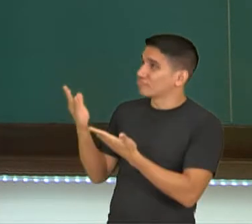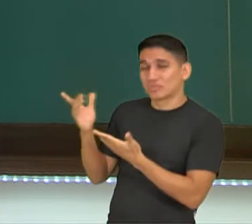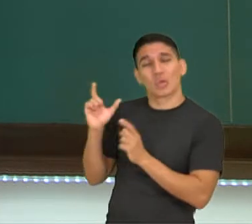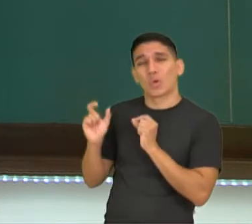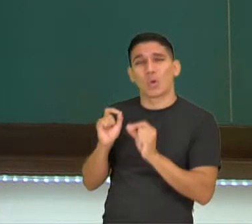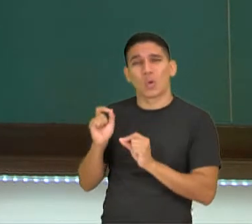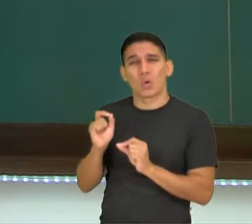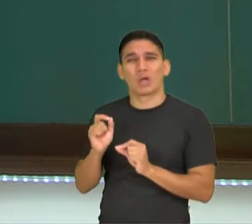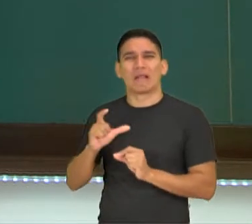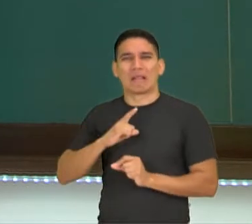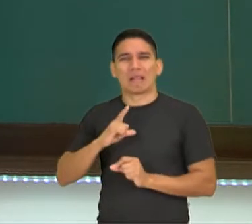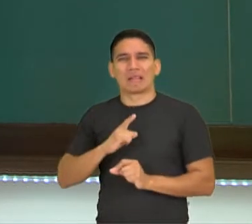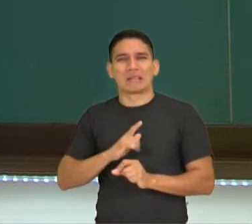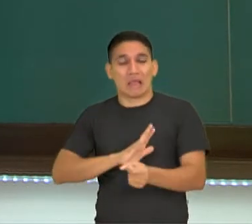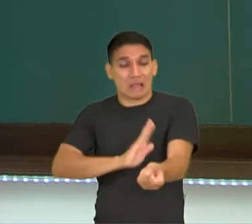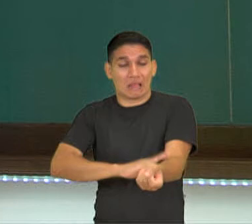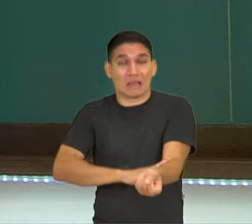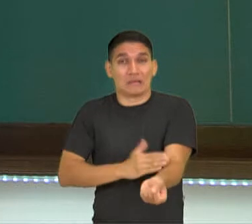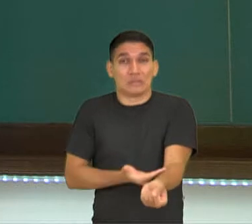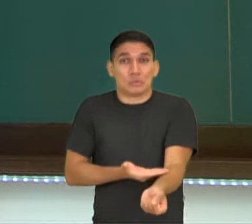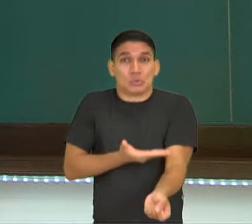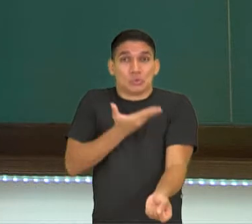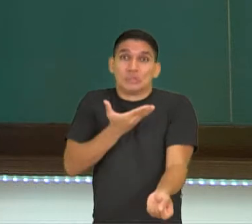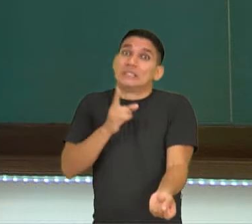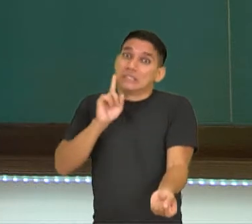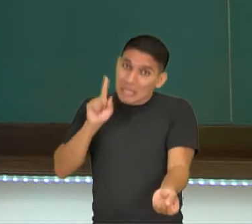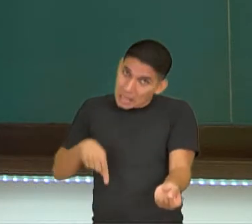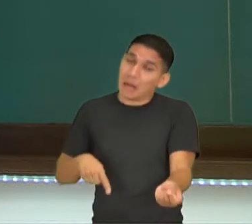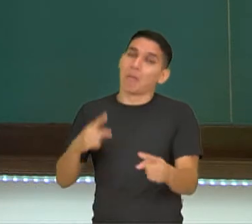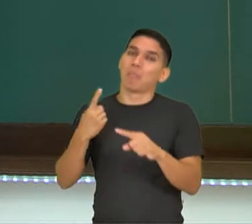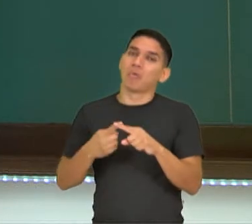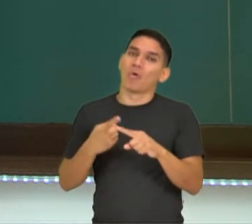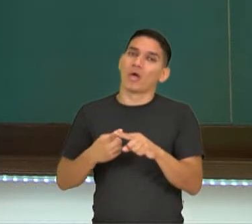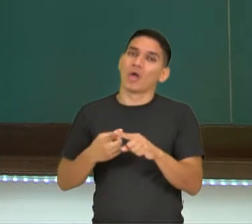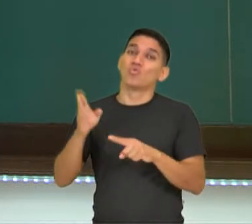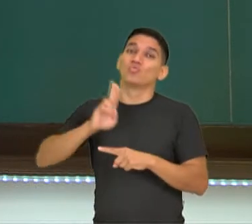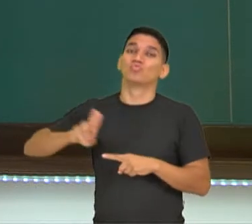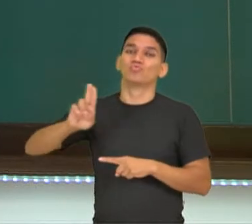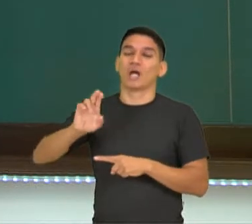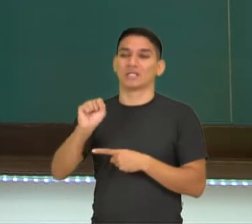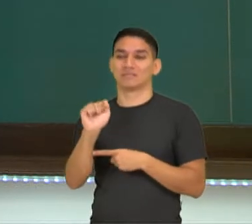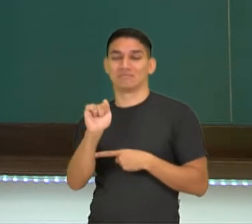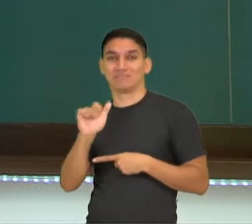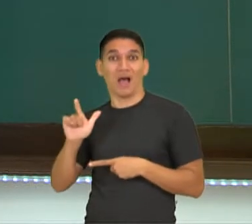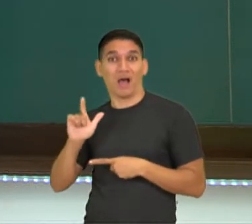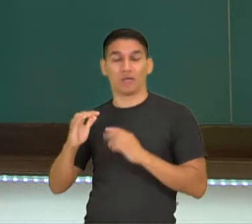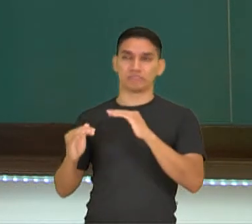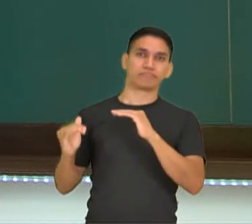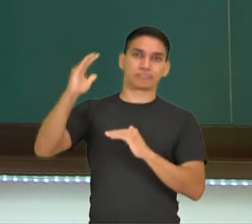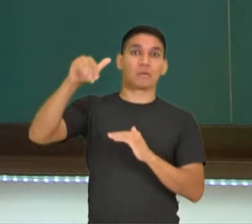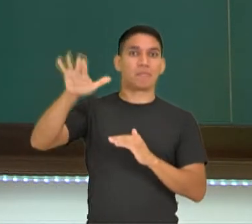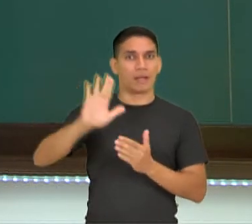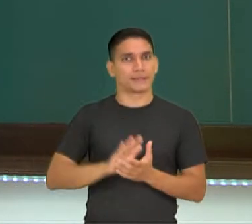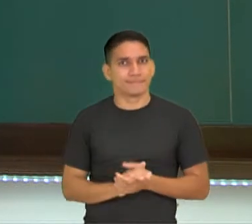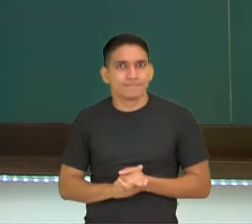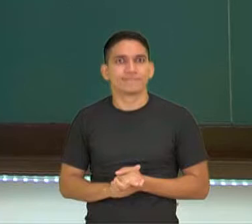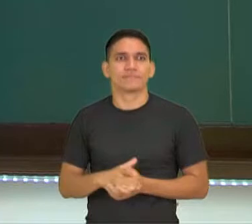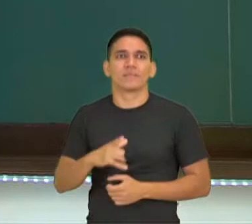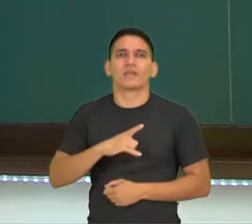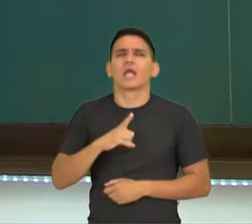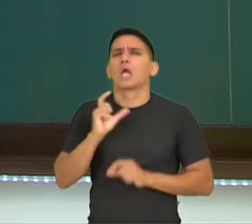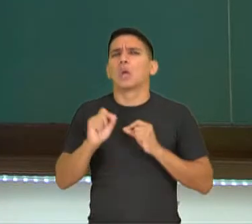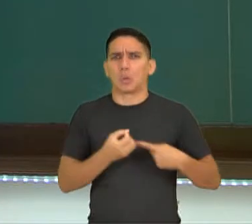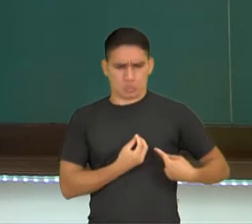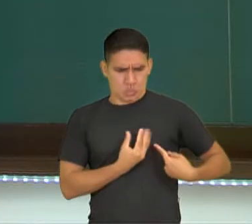aquela coisa de pressão alta? Pois é, o sal é responsável por isso. Ó, problemas do coração, é hipertrofia ventricular esquerda,